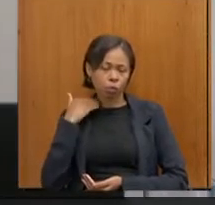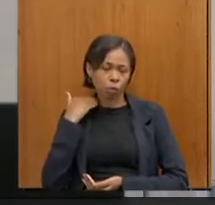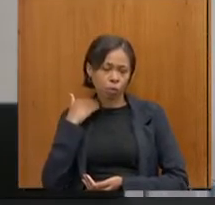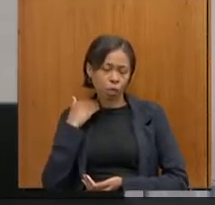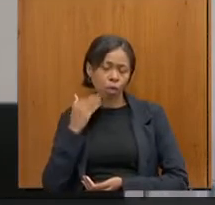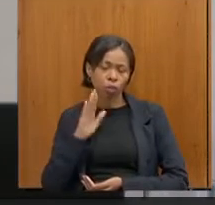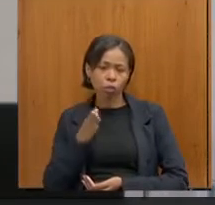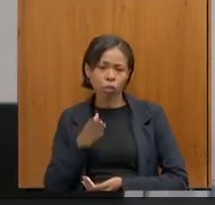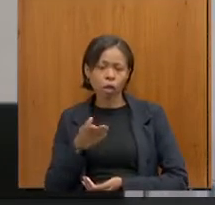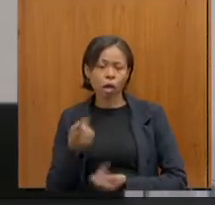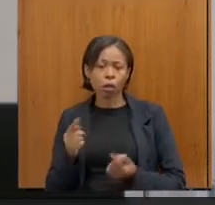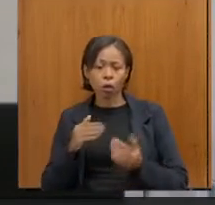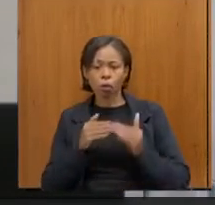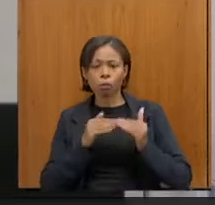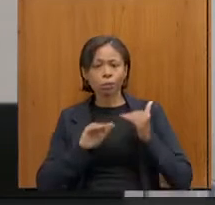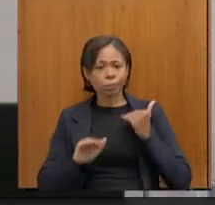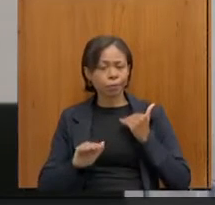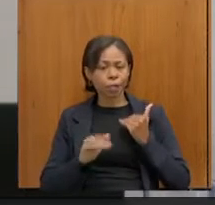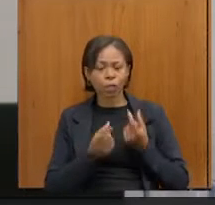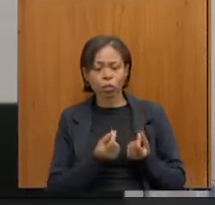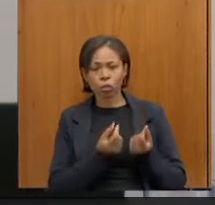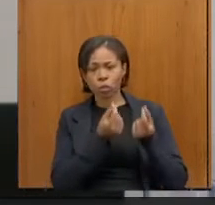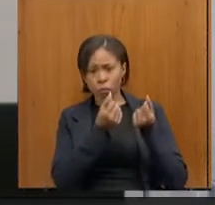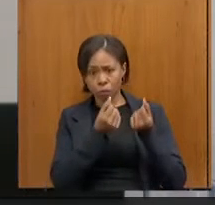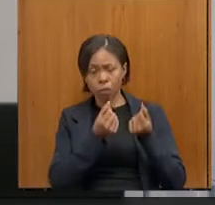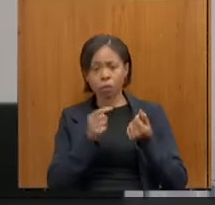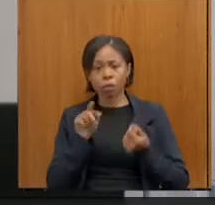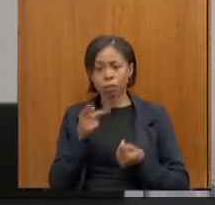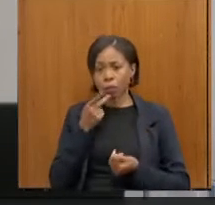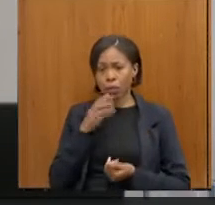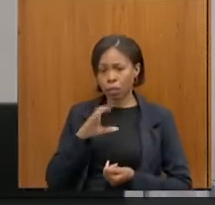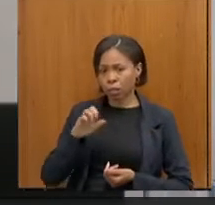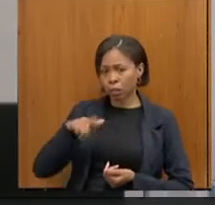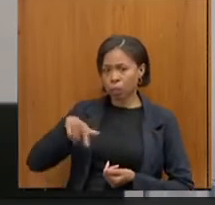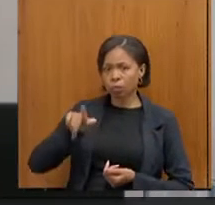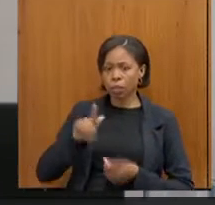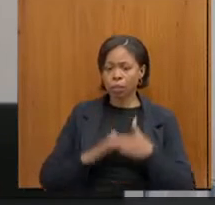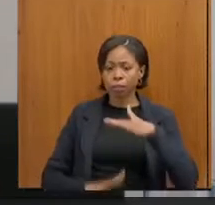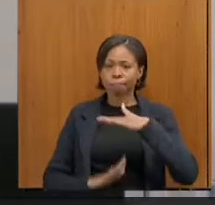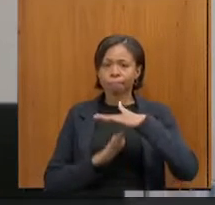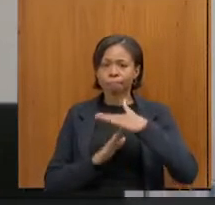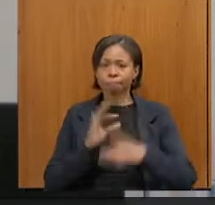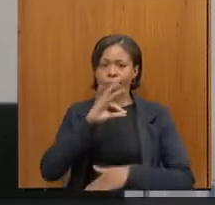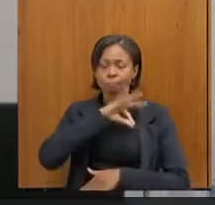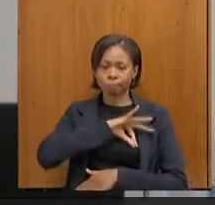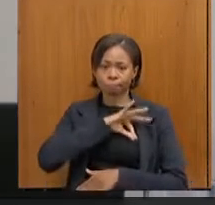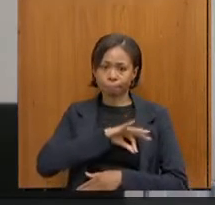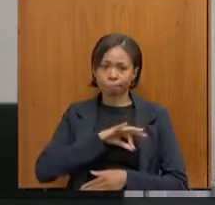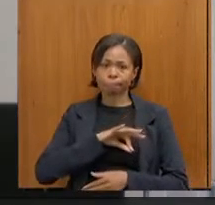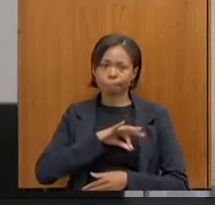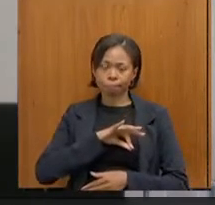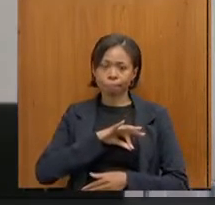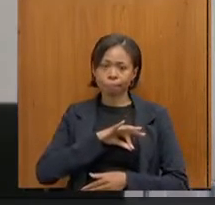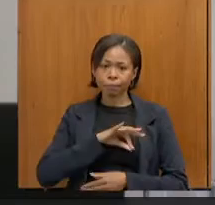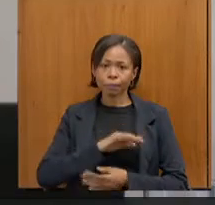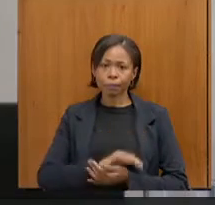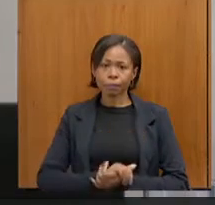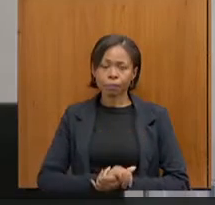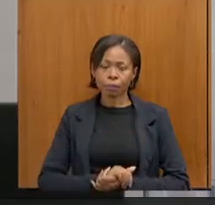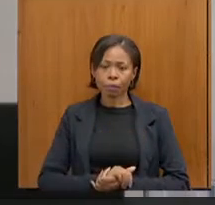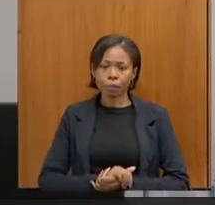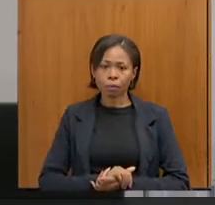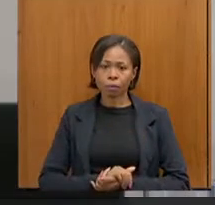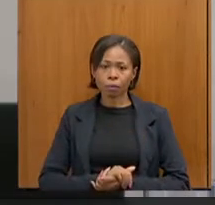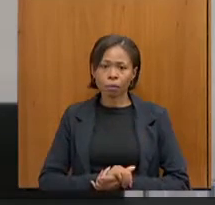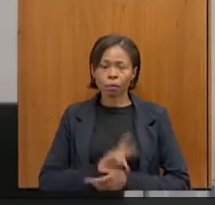manifestou-se contrariamente a esses valores e diz que a Cemig deve buscar a considerar a limitar a remuneração fixa percebida pelos